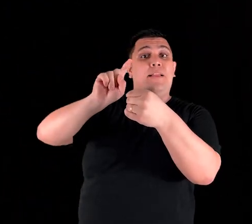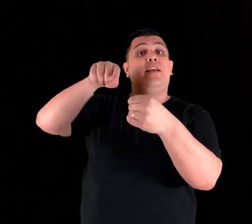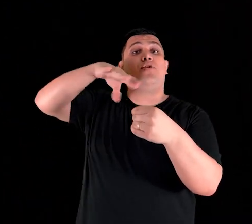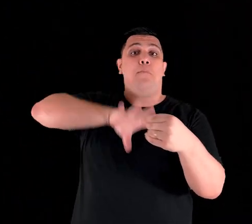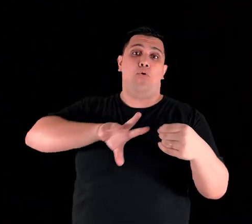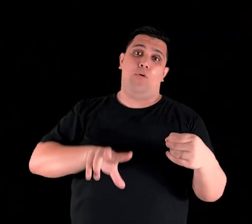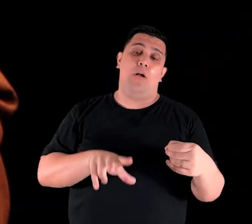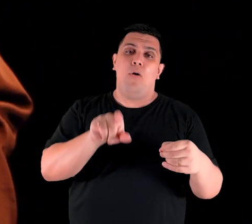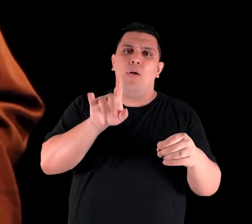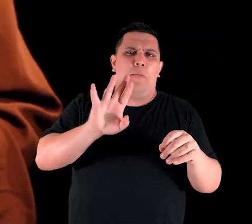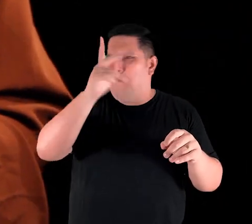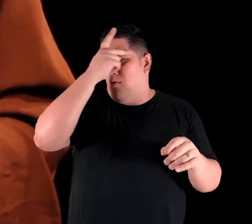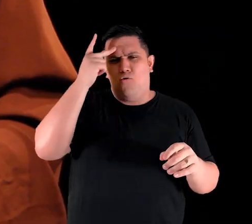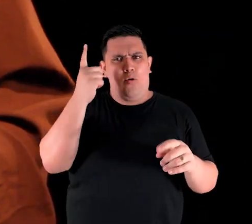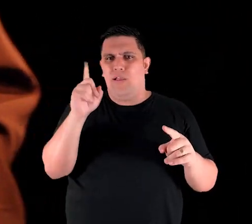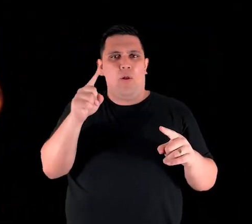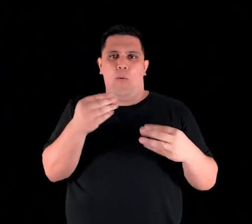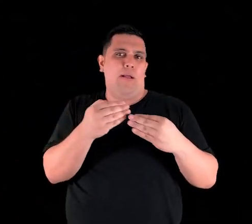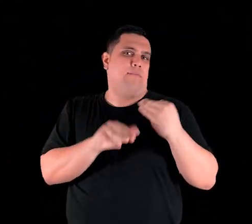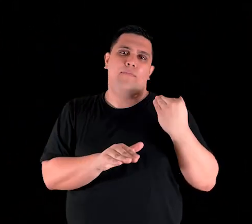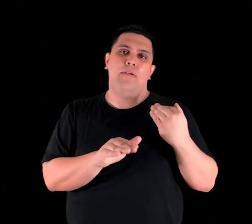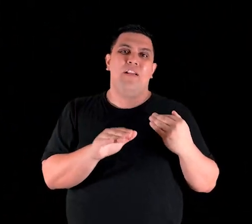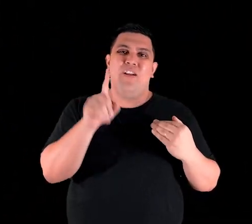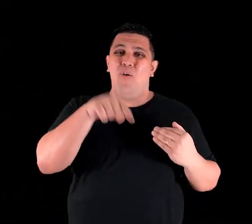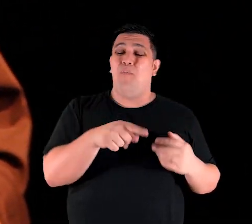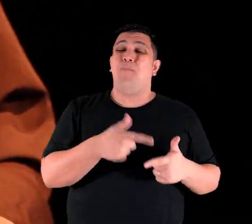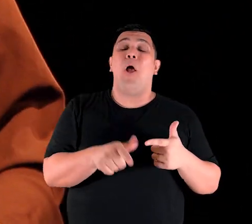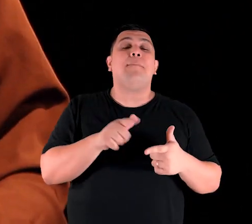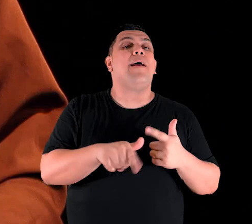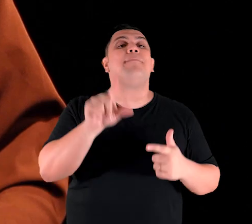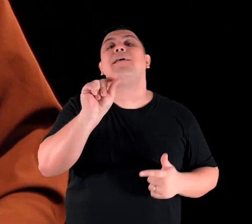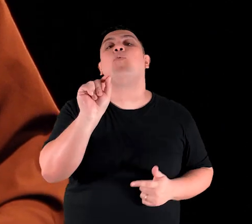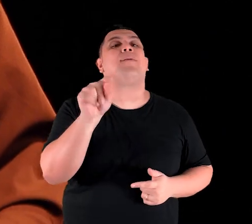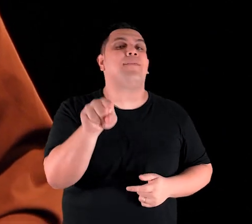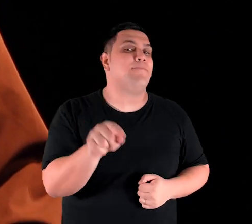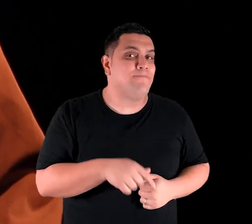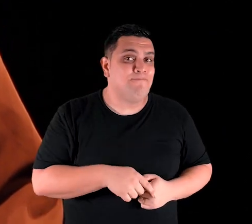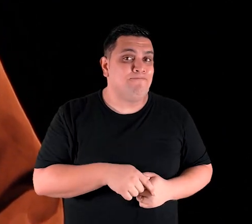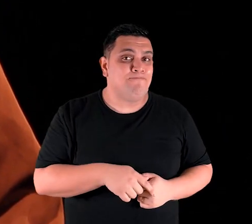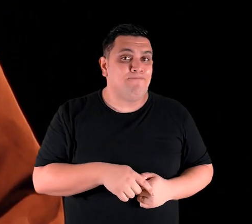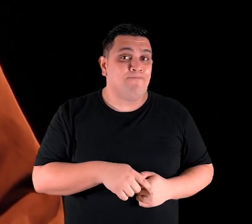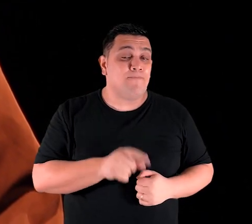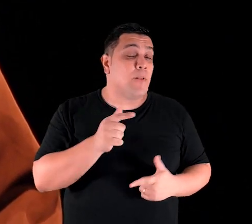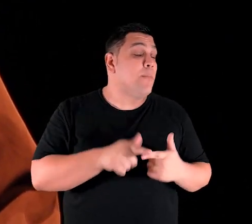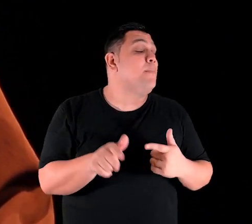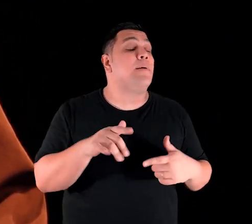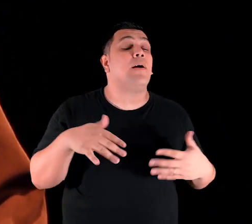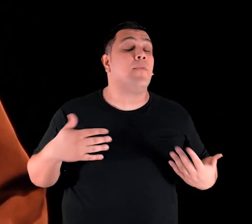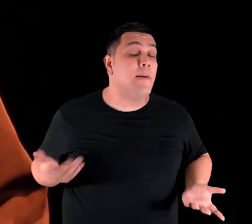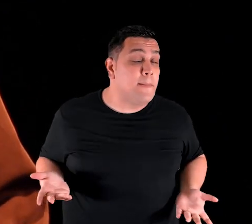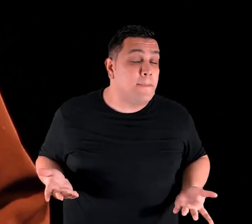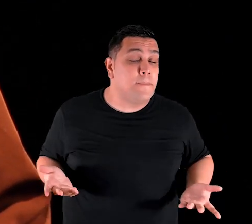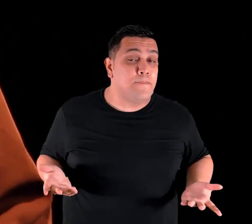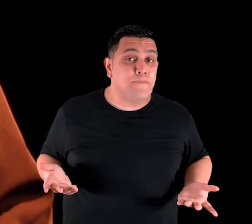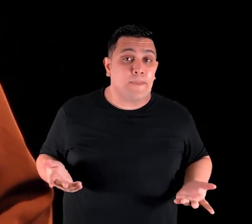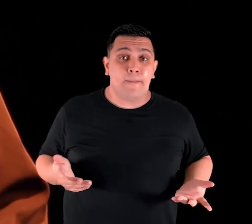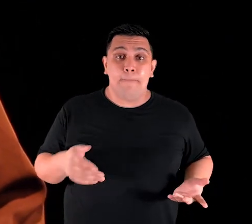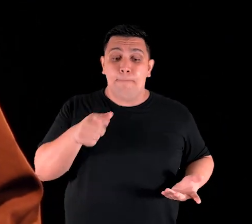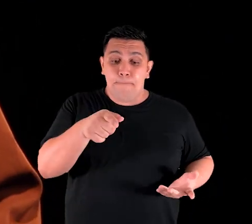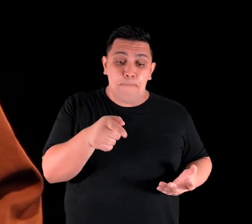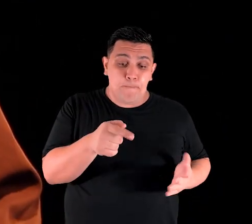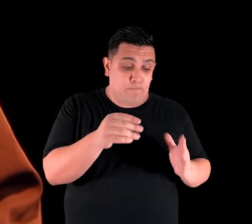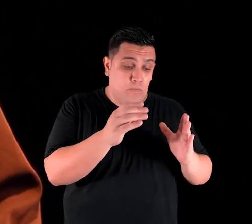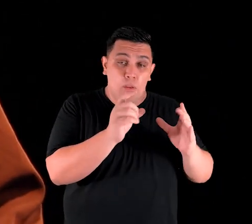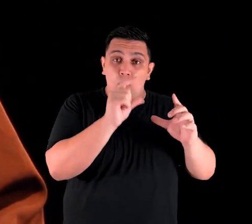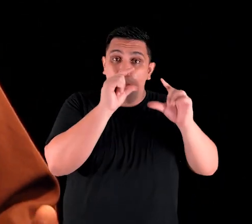Mas o problema, o jabuti colocado em cima da árvore, era parte da